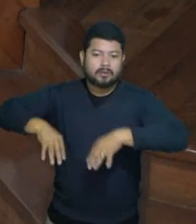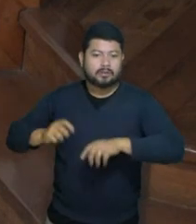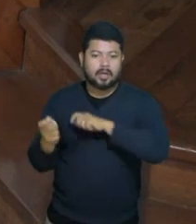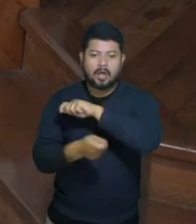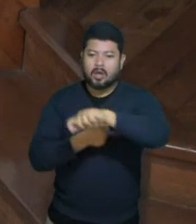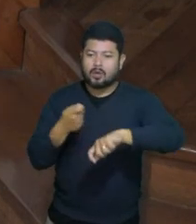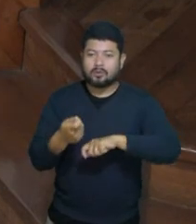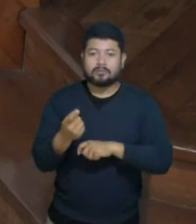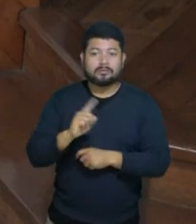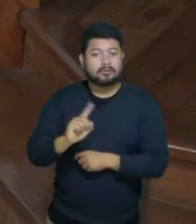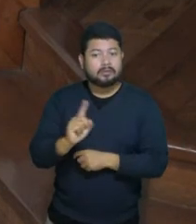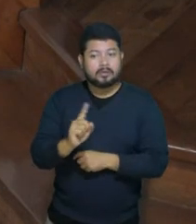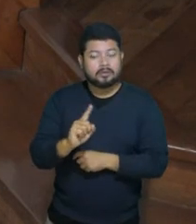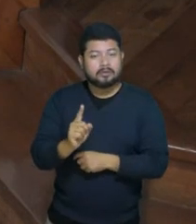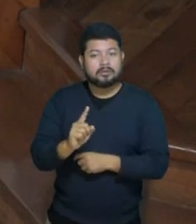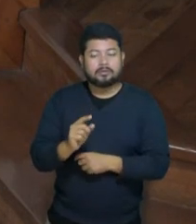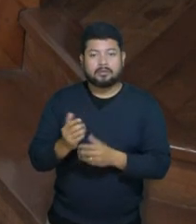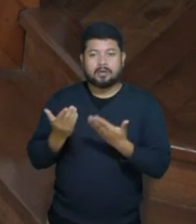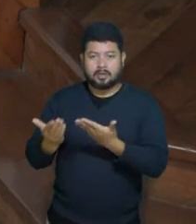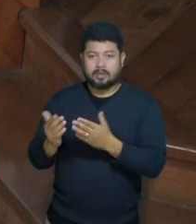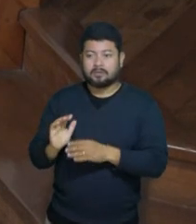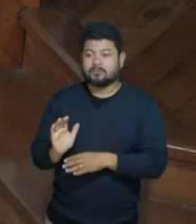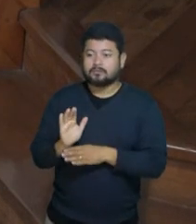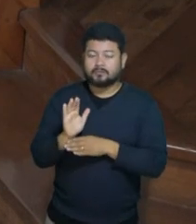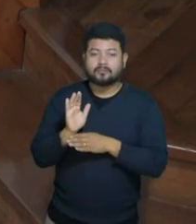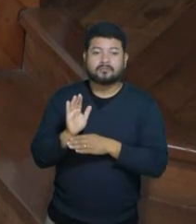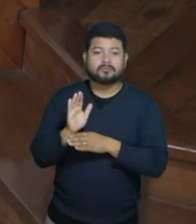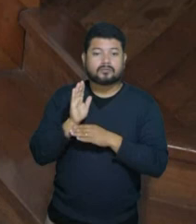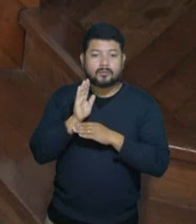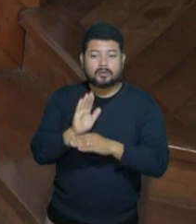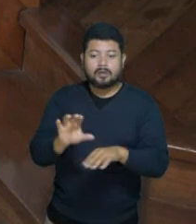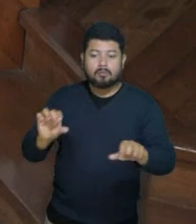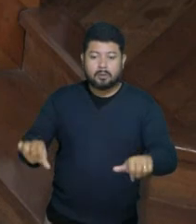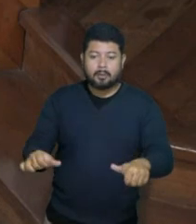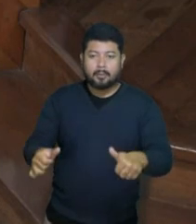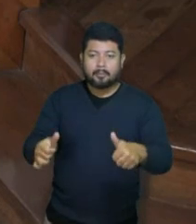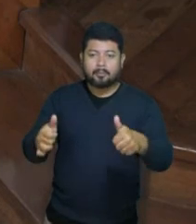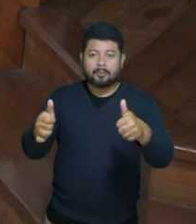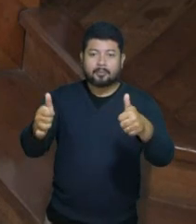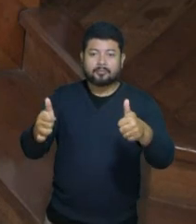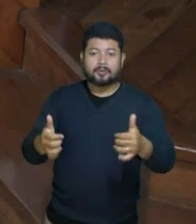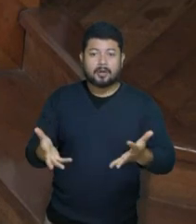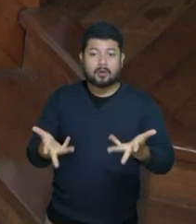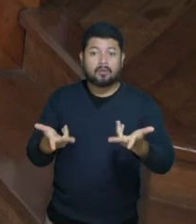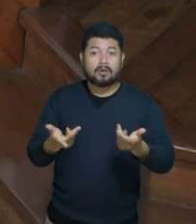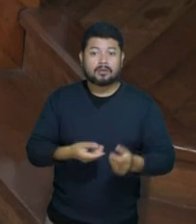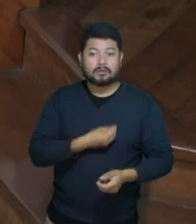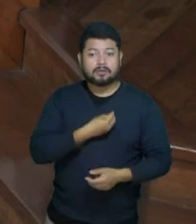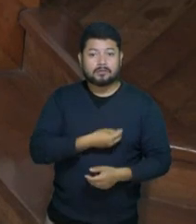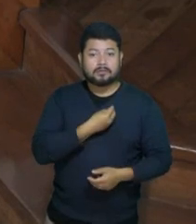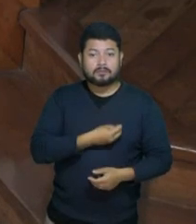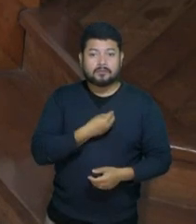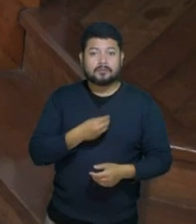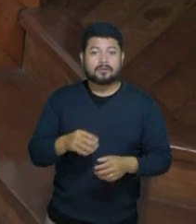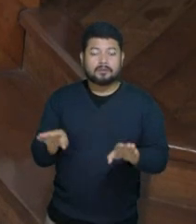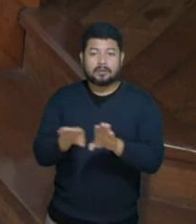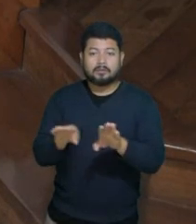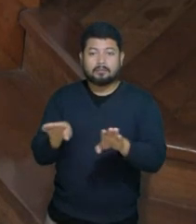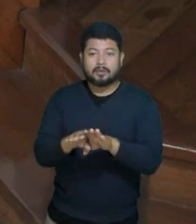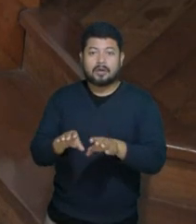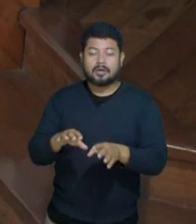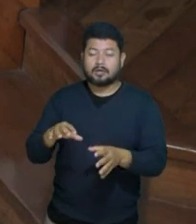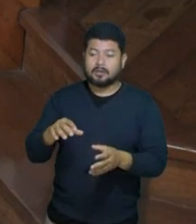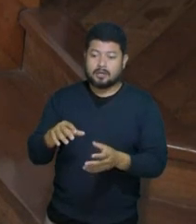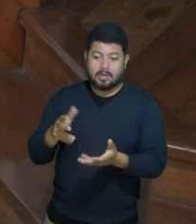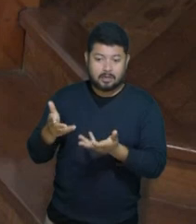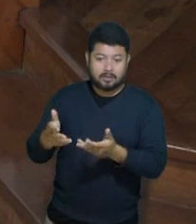contrário. Ela vai melhorar as condições dos trabalhadores, certo? Gerar empregos melhores,